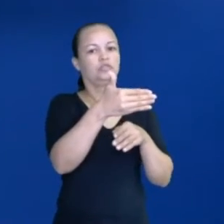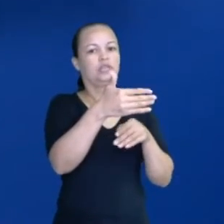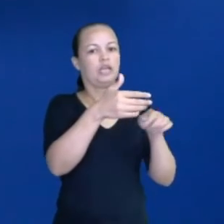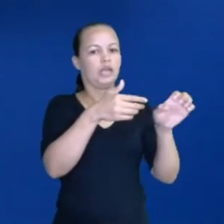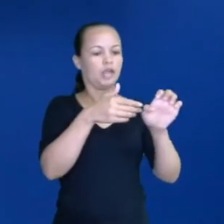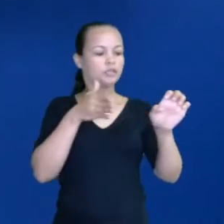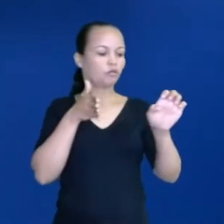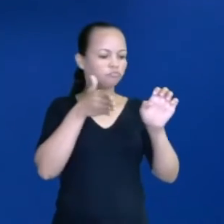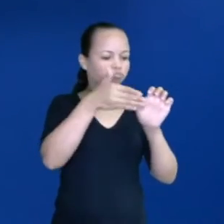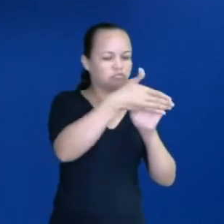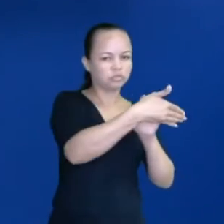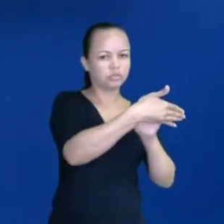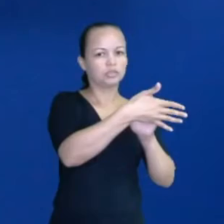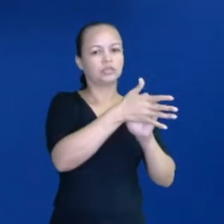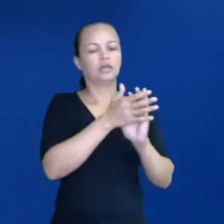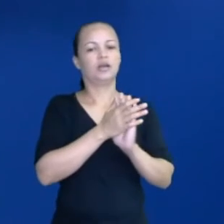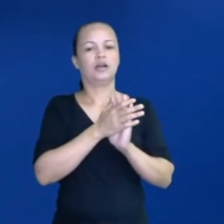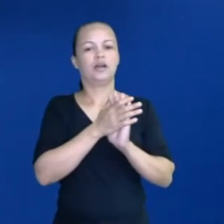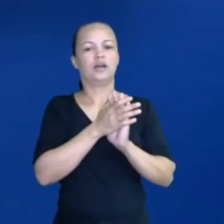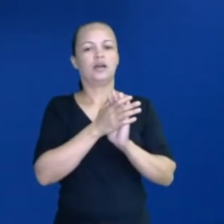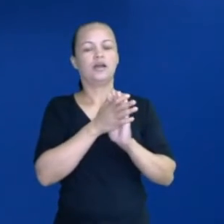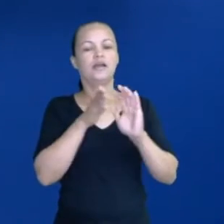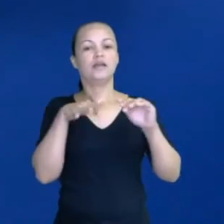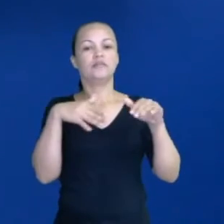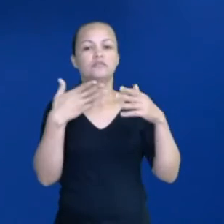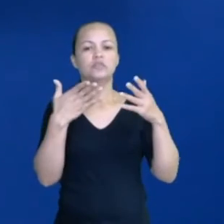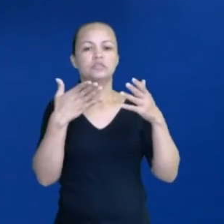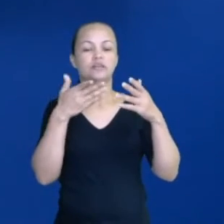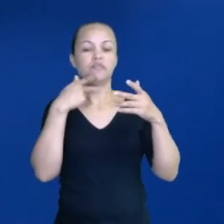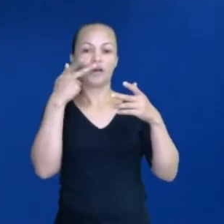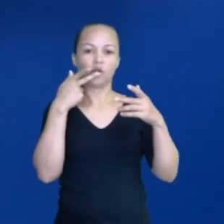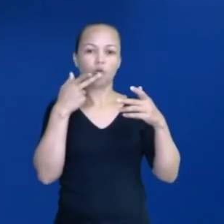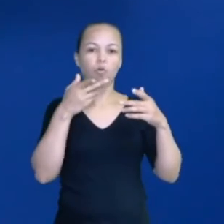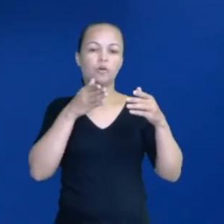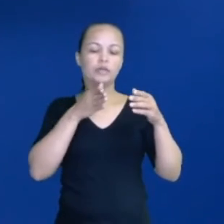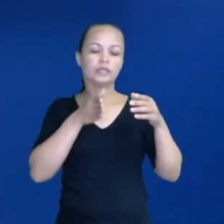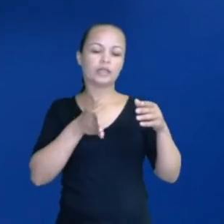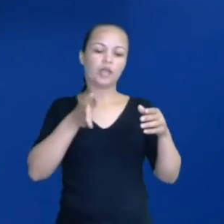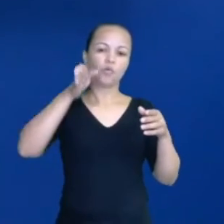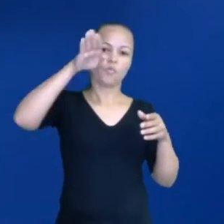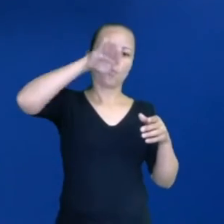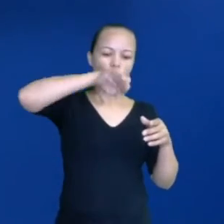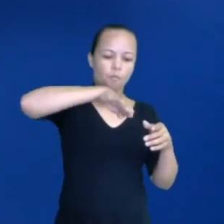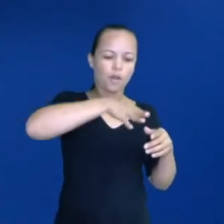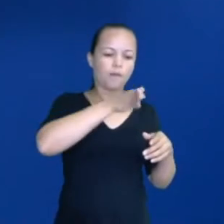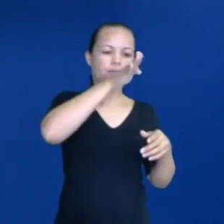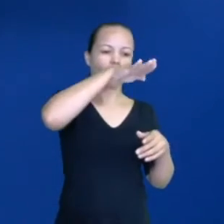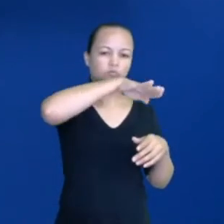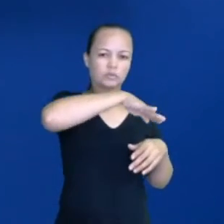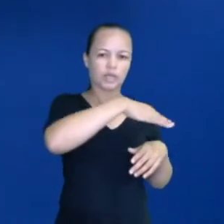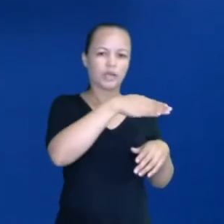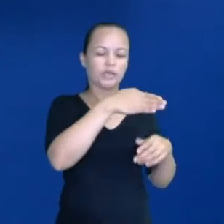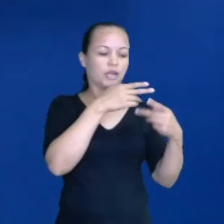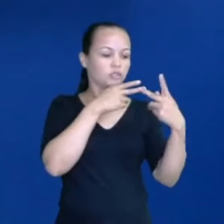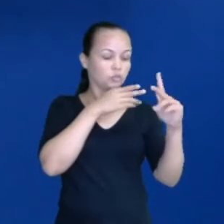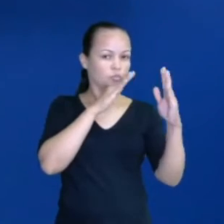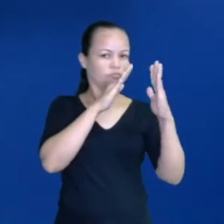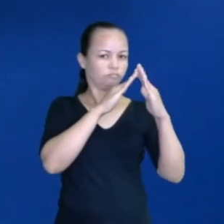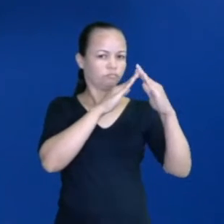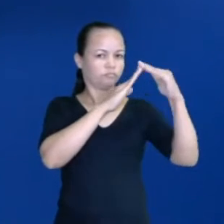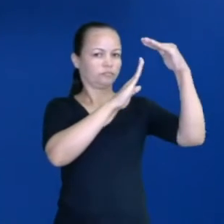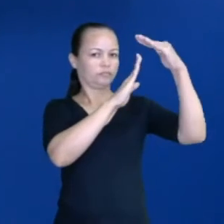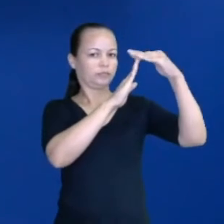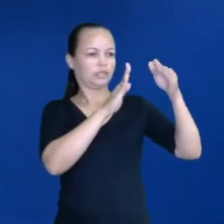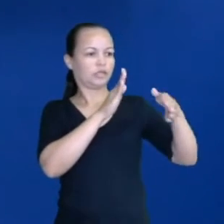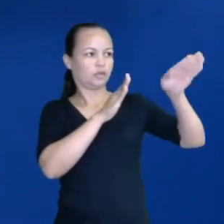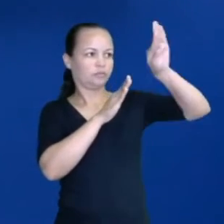Você disse que existe uma montanha e que a casa fica em cima dessa montanha. Você disse que a sua casa é na cor